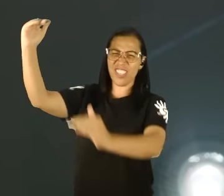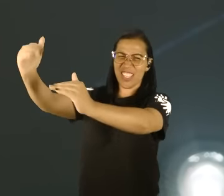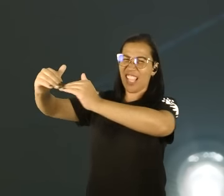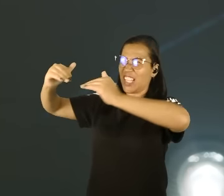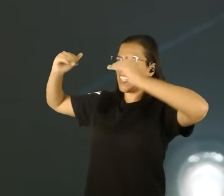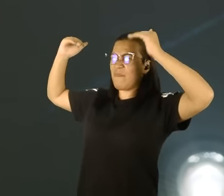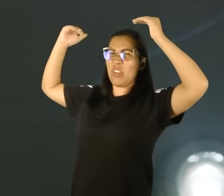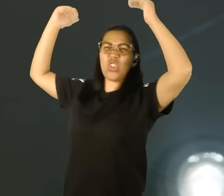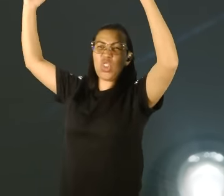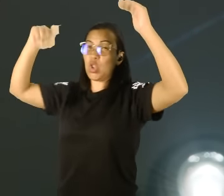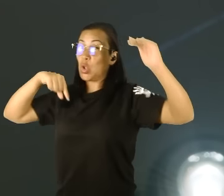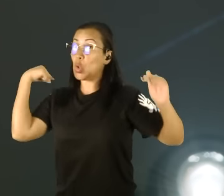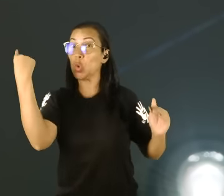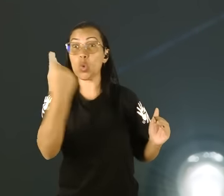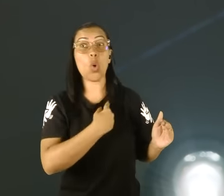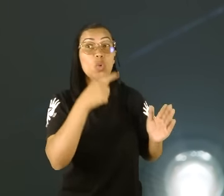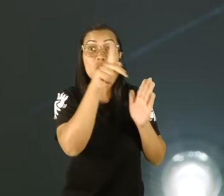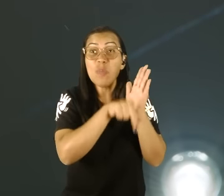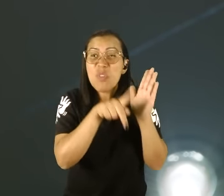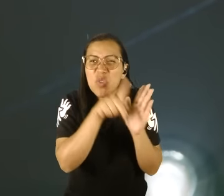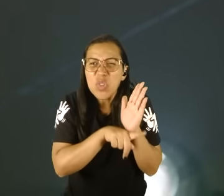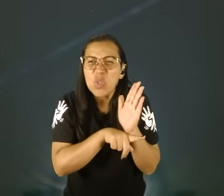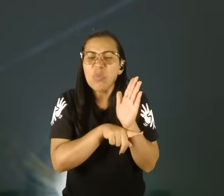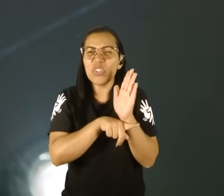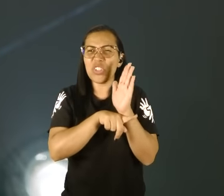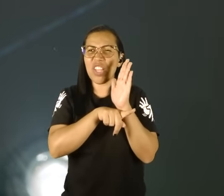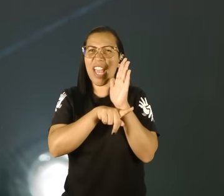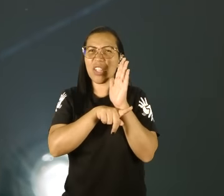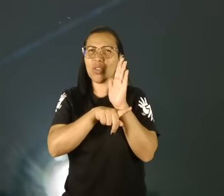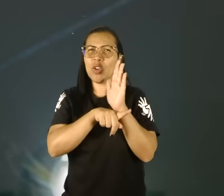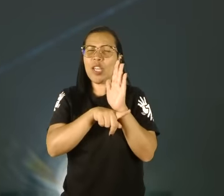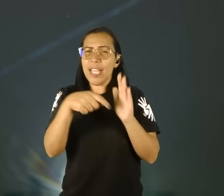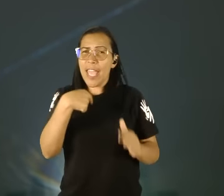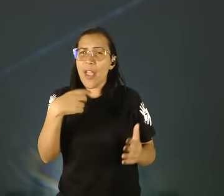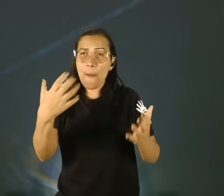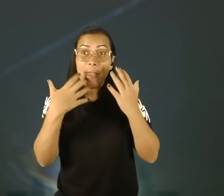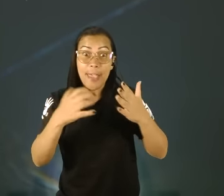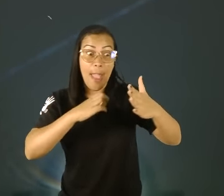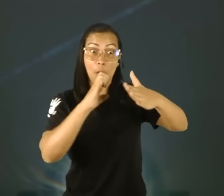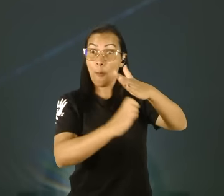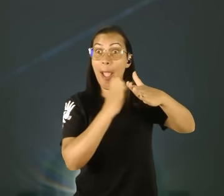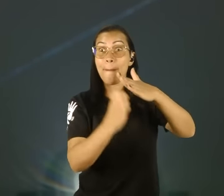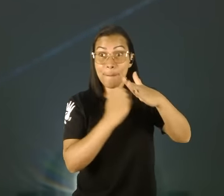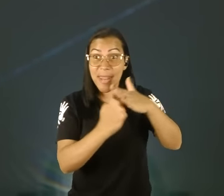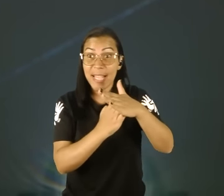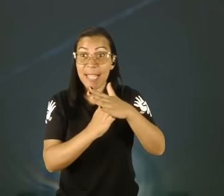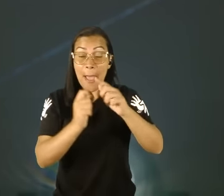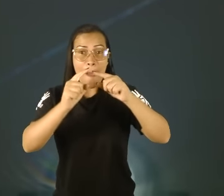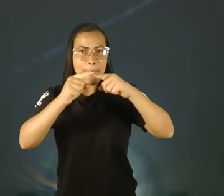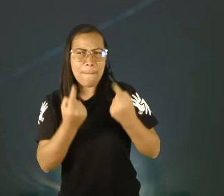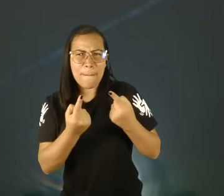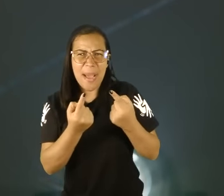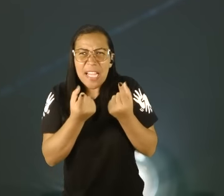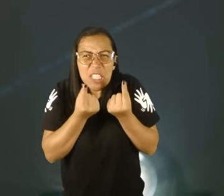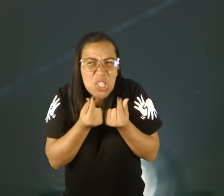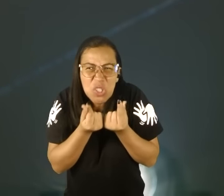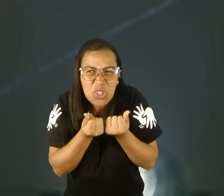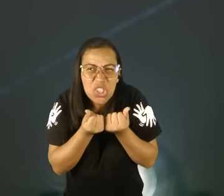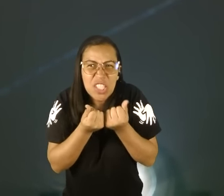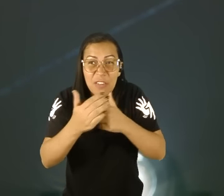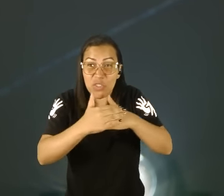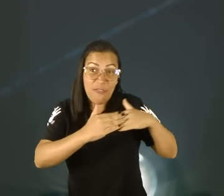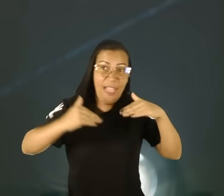nenhum sonho que Deus não esteja no topo. Se for para abrir essa empresa e o topo estiver o dinheiro, eu não quero. Se for para começar um namoro